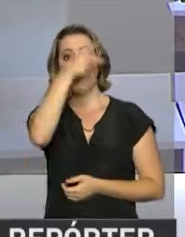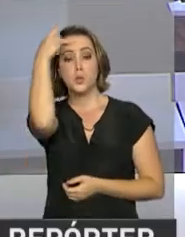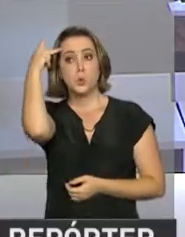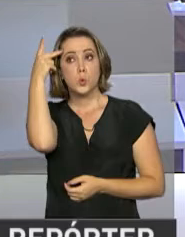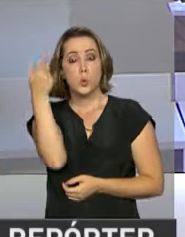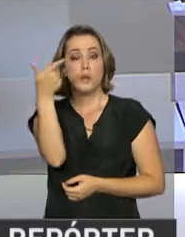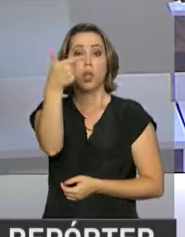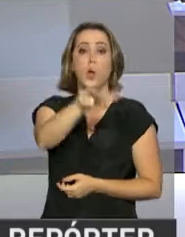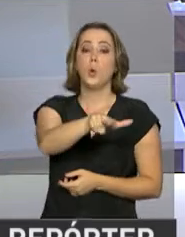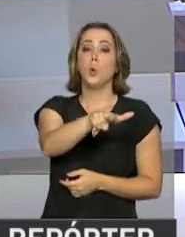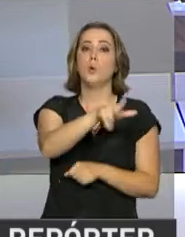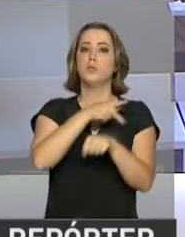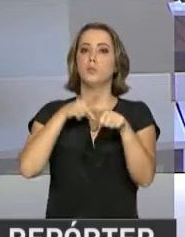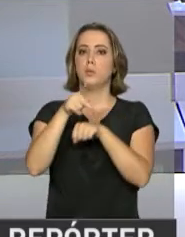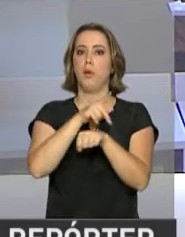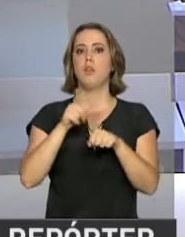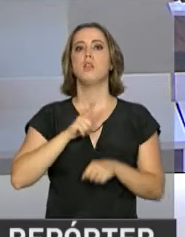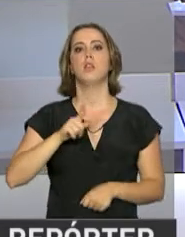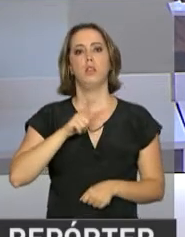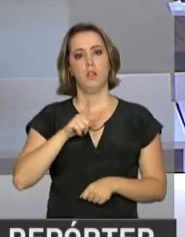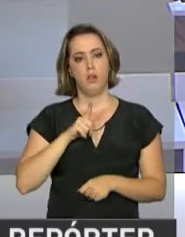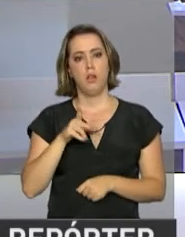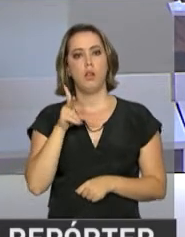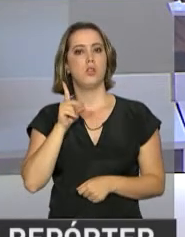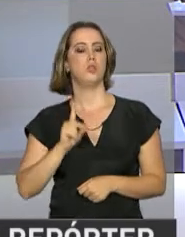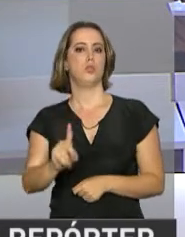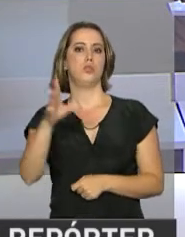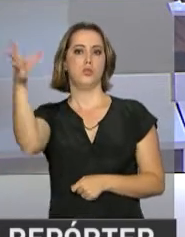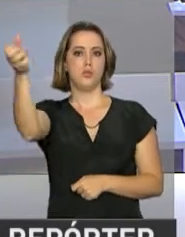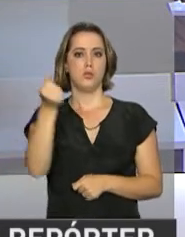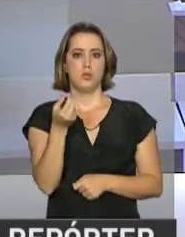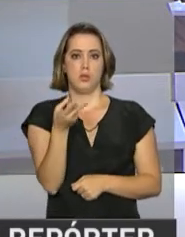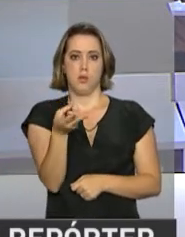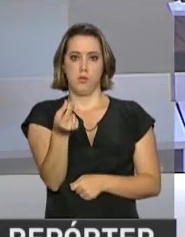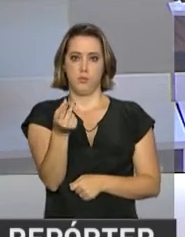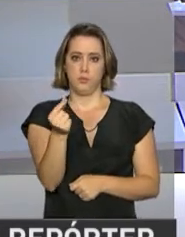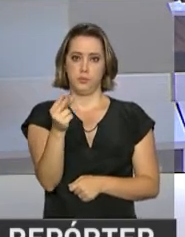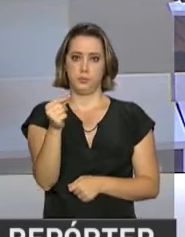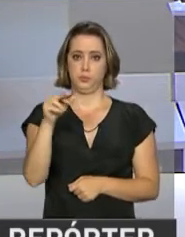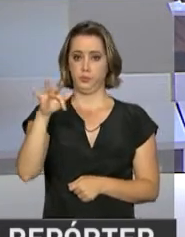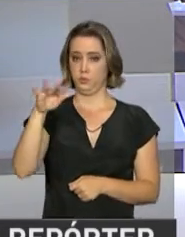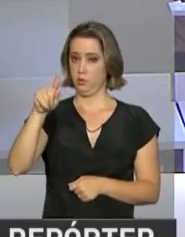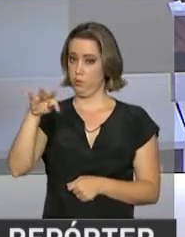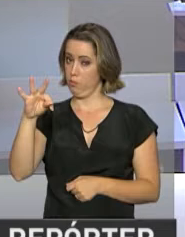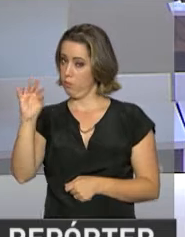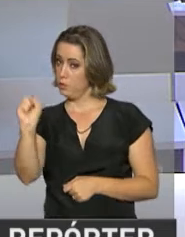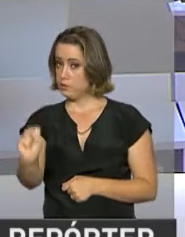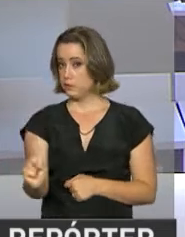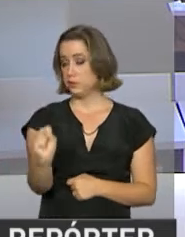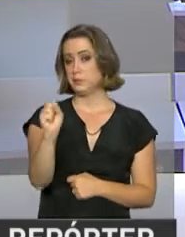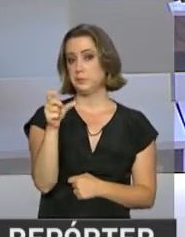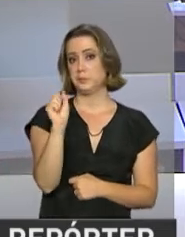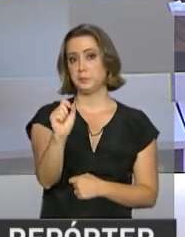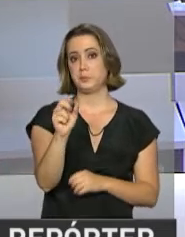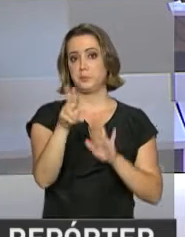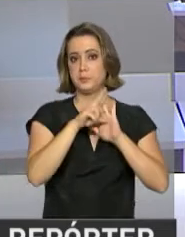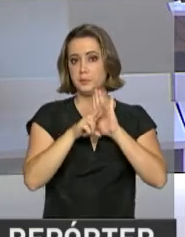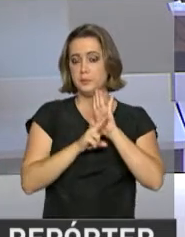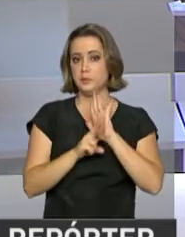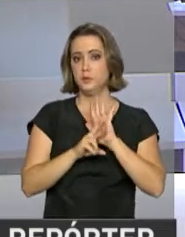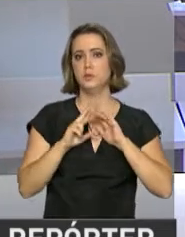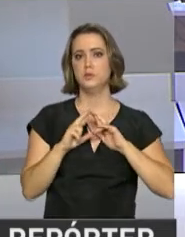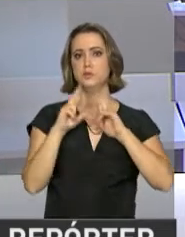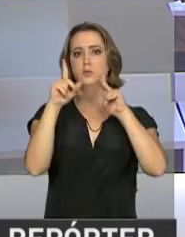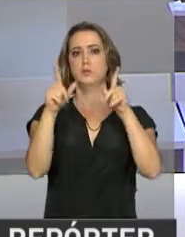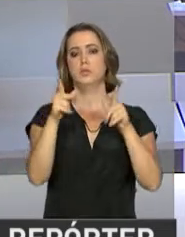do Brasil também tem direito a sacar o saldo das contas inativas do Fundo de Garantia do Tempo de Serviço, o FGTS. As regras